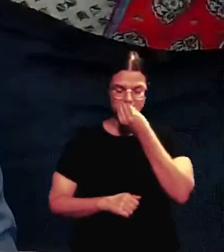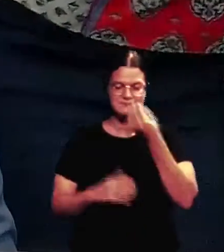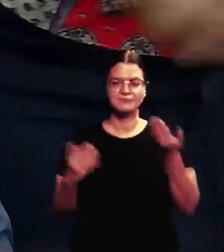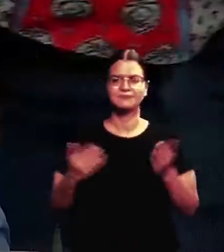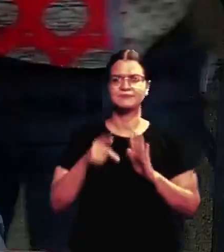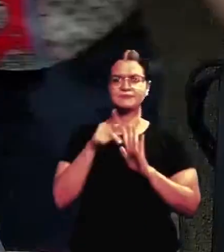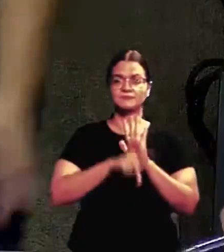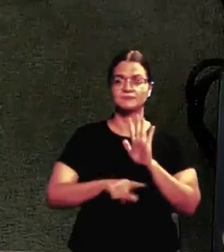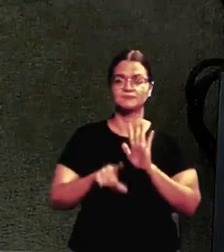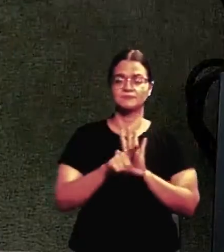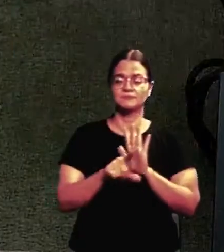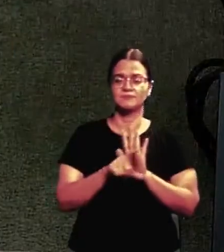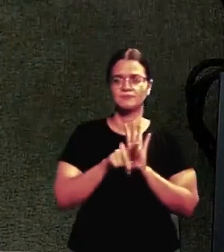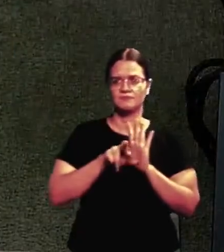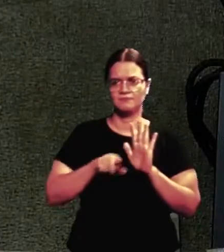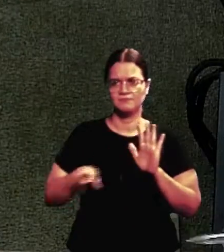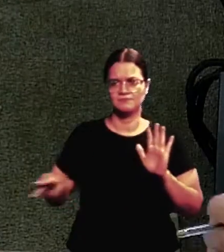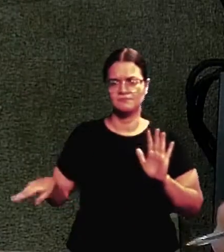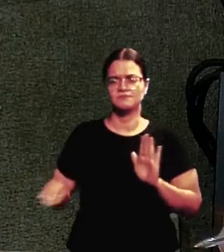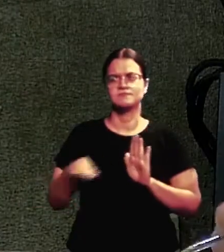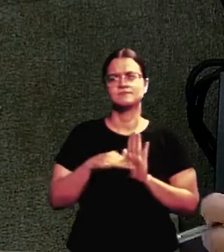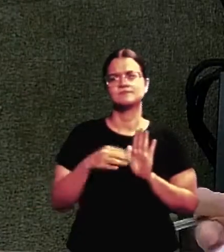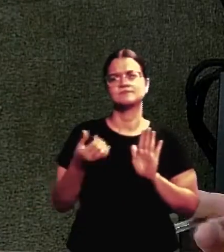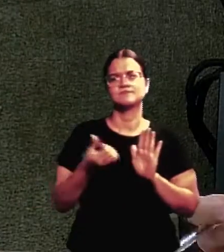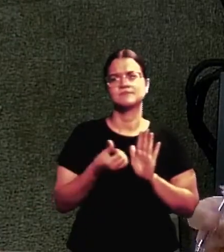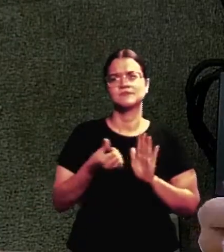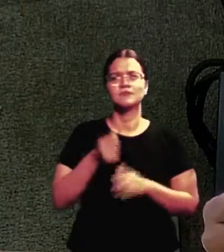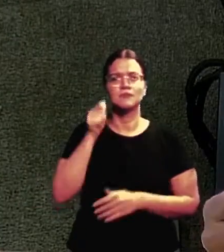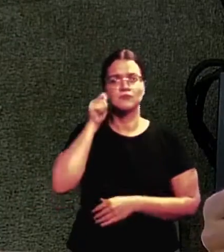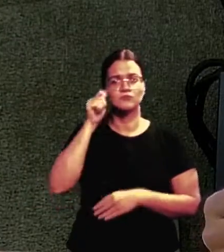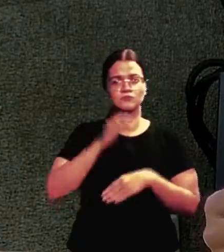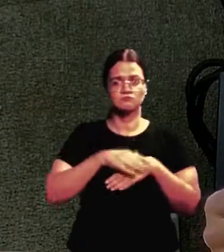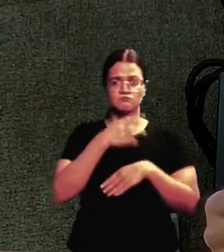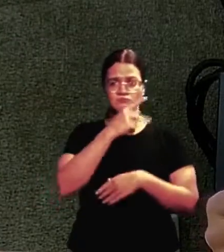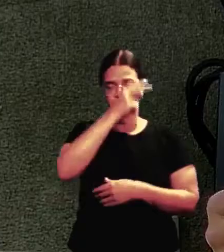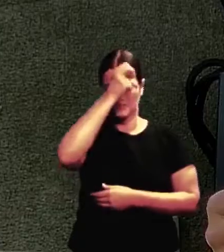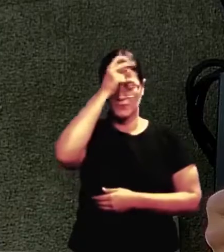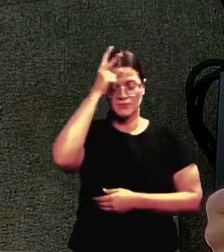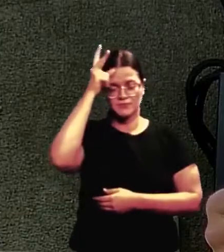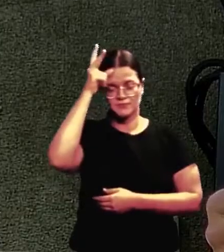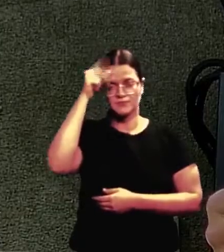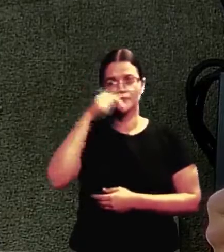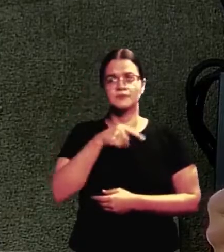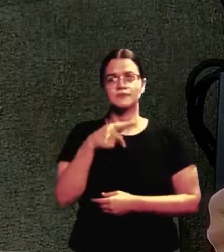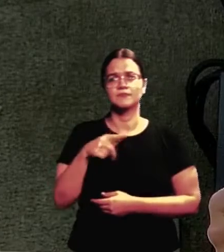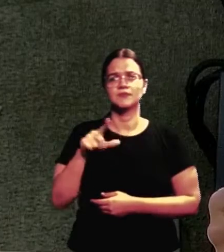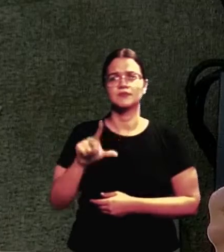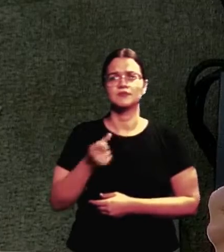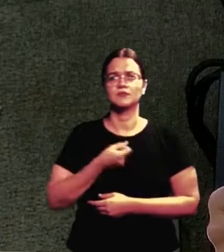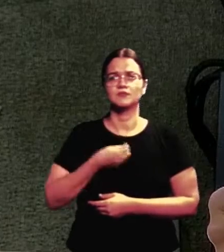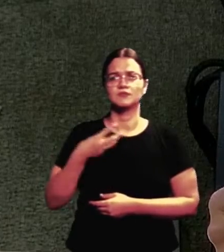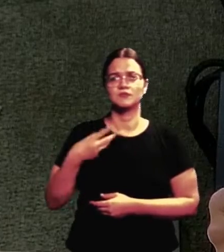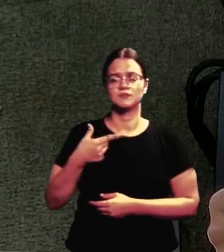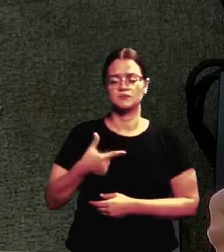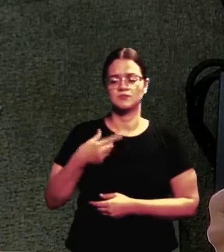Entrando nos projetos de lei, item 6, projeto de autoria do prefeito, PL de